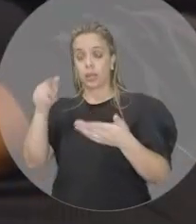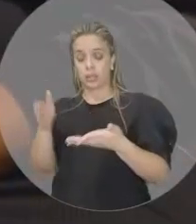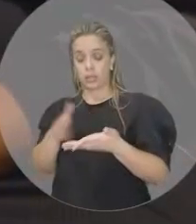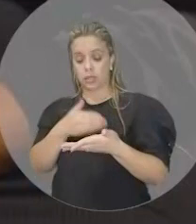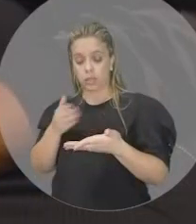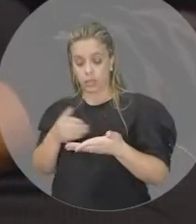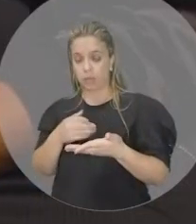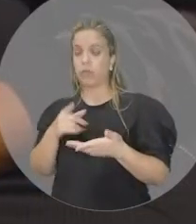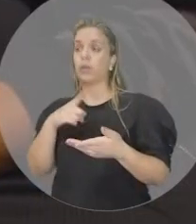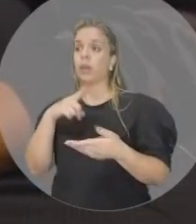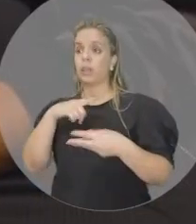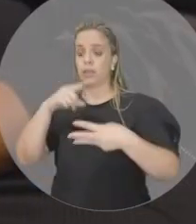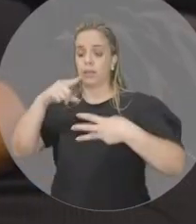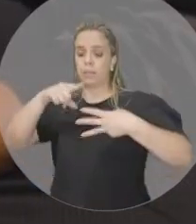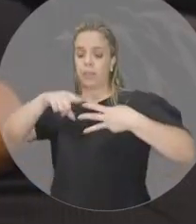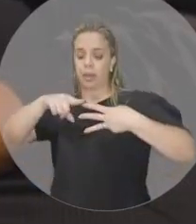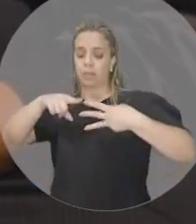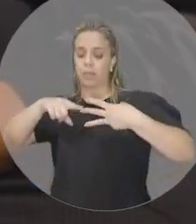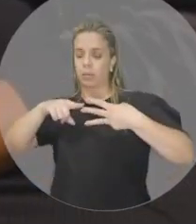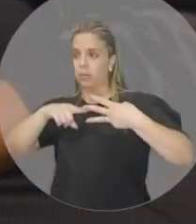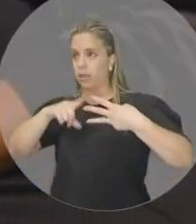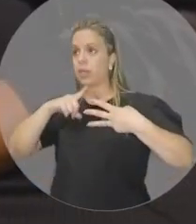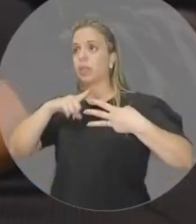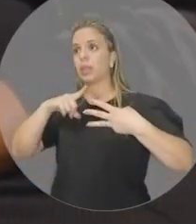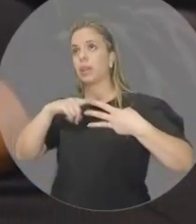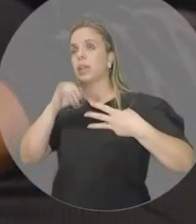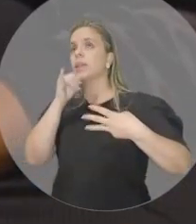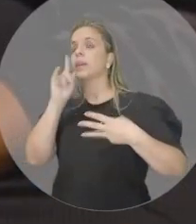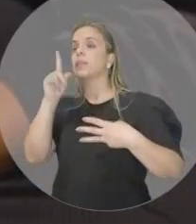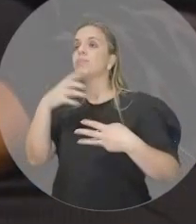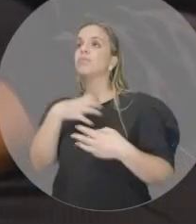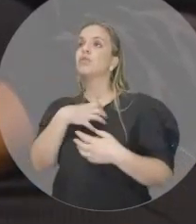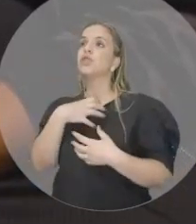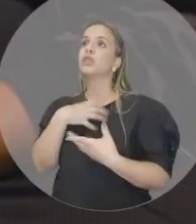com 3 partes, né? Foi essa forma